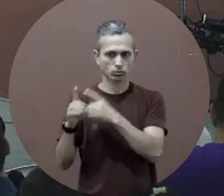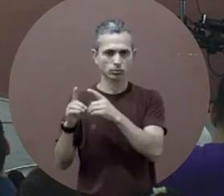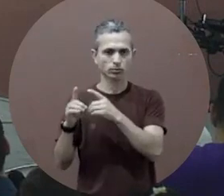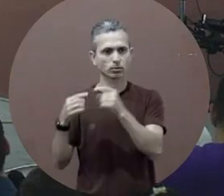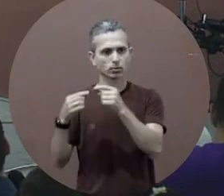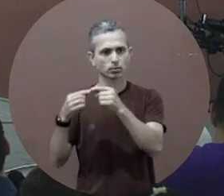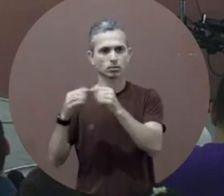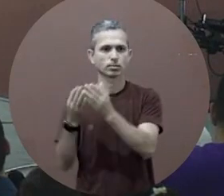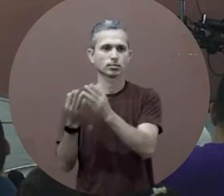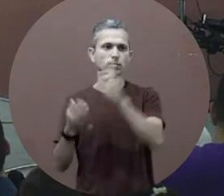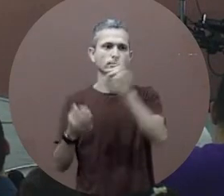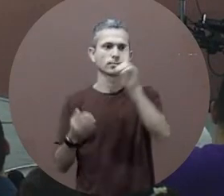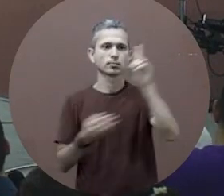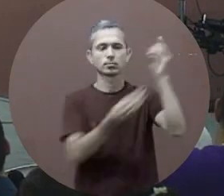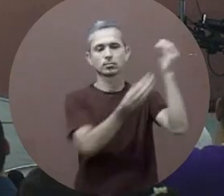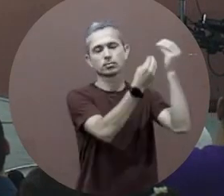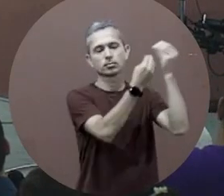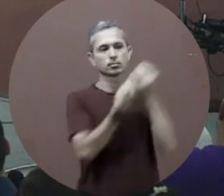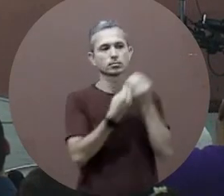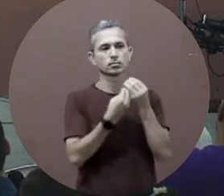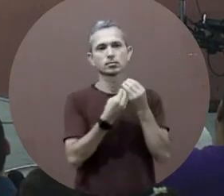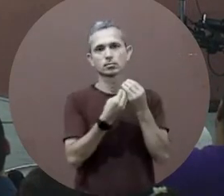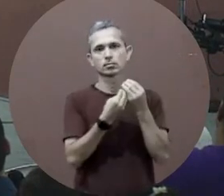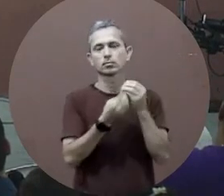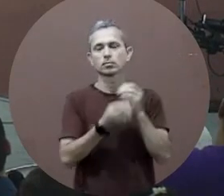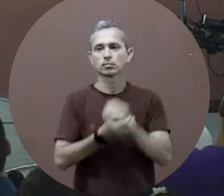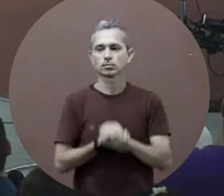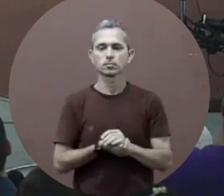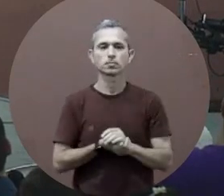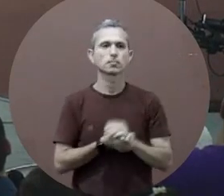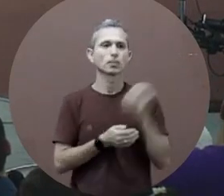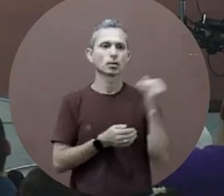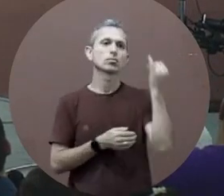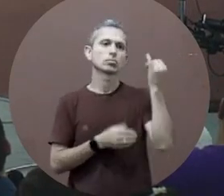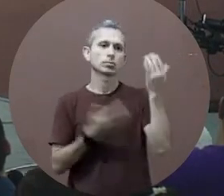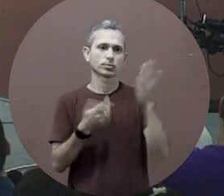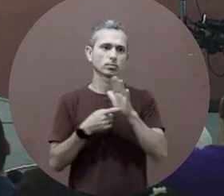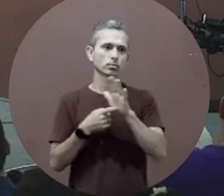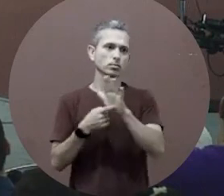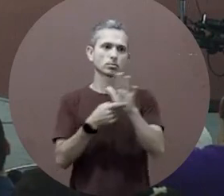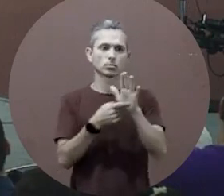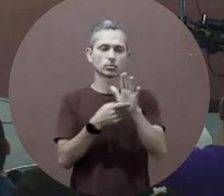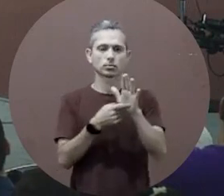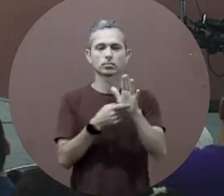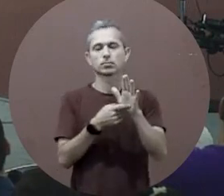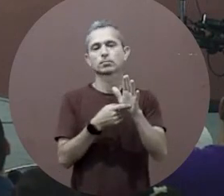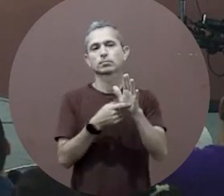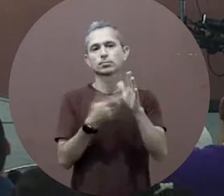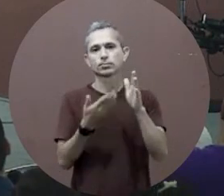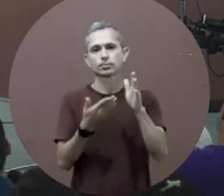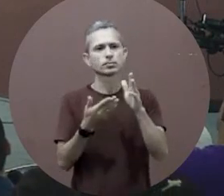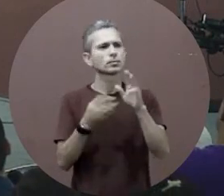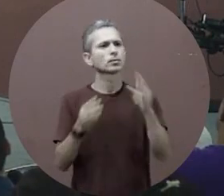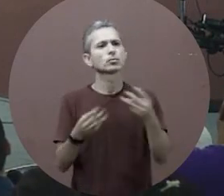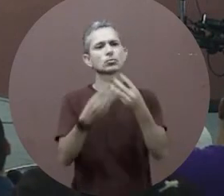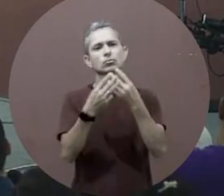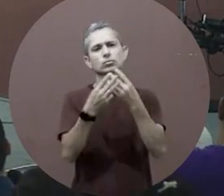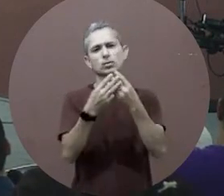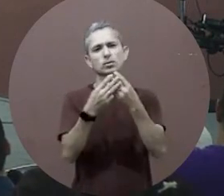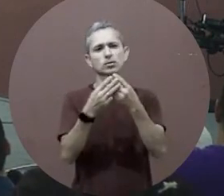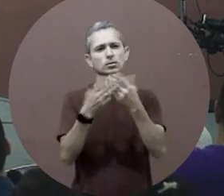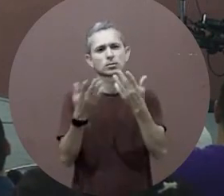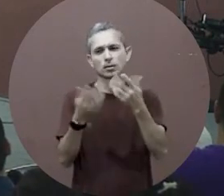bíblica que nos foi dada. É importante a gente ressaltar que a perspectiva judaica